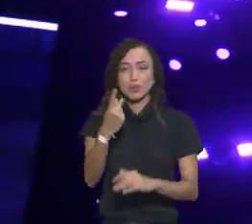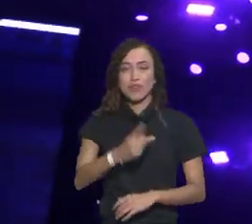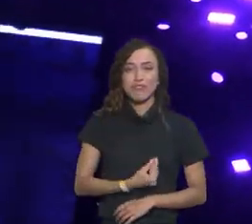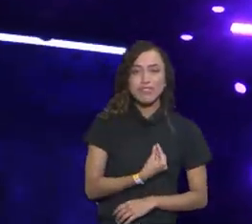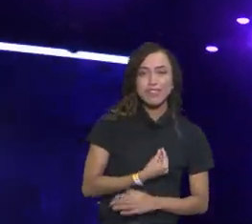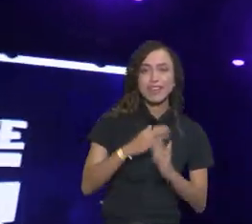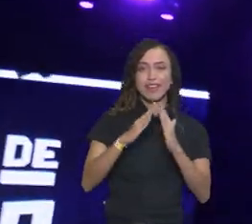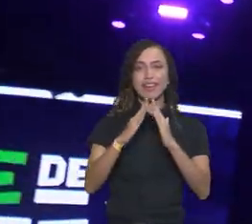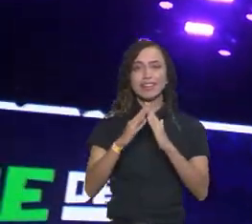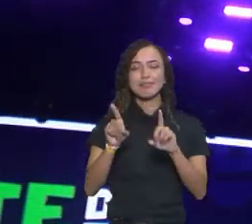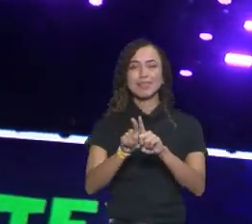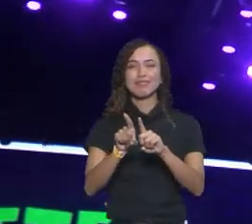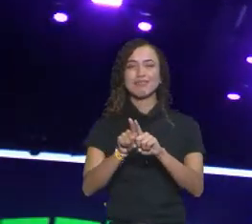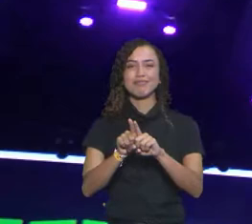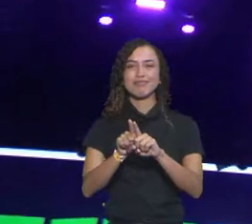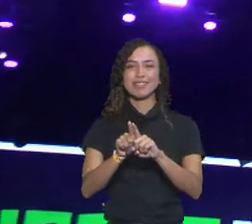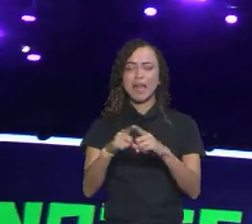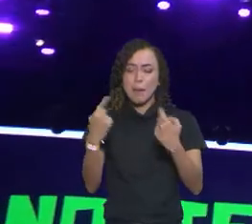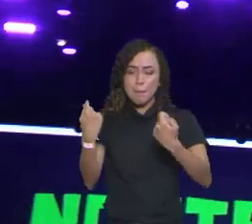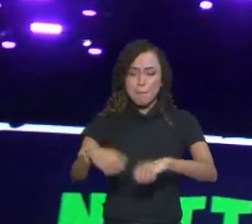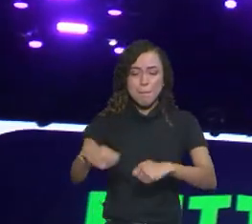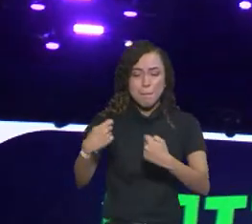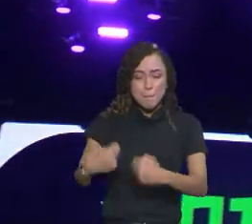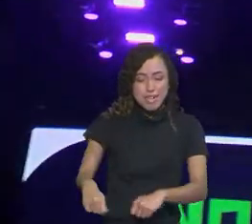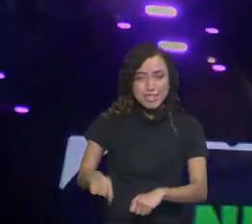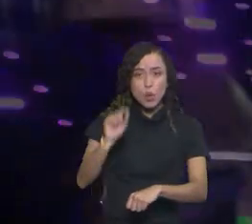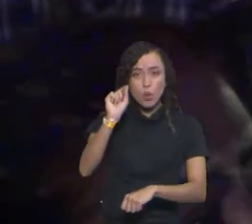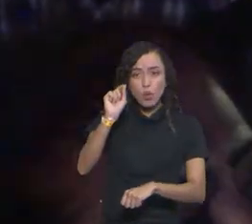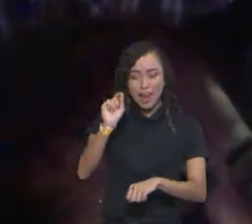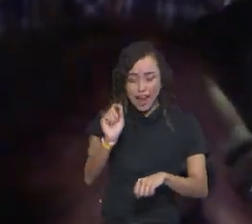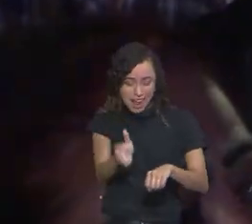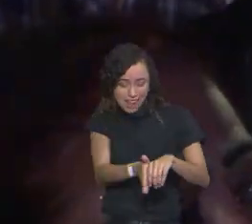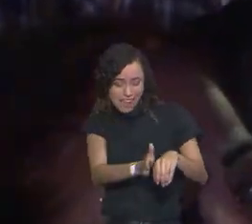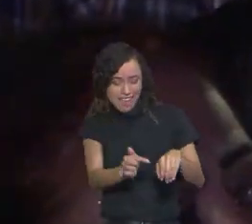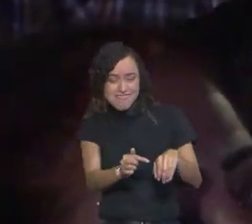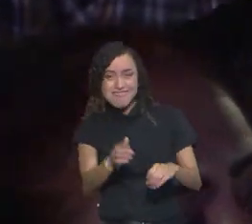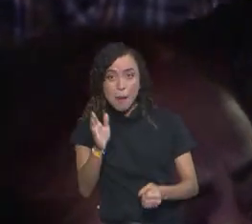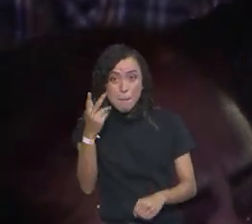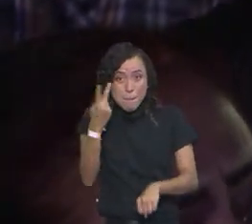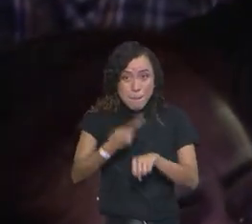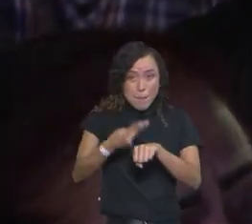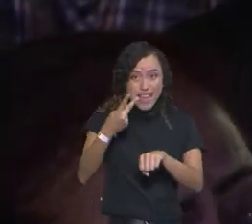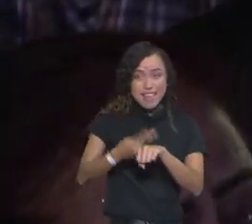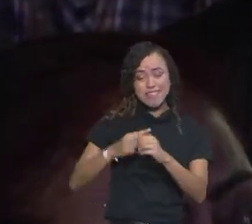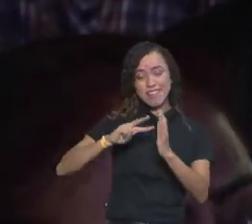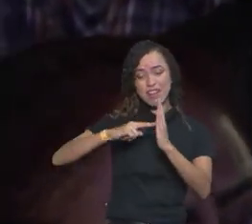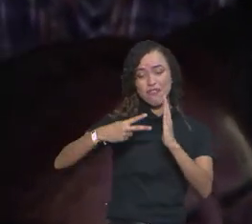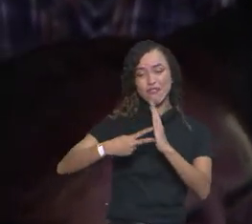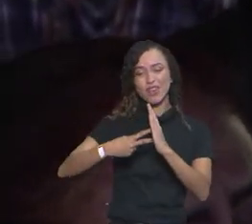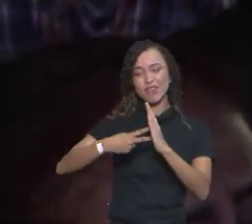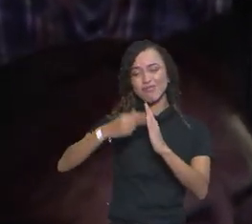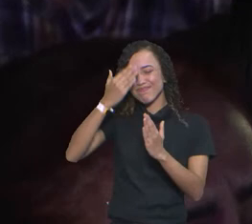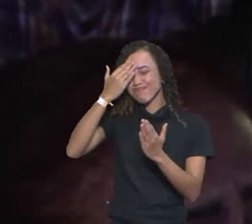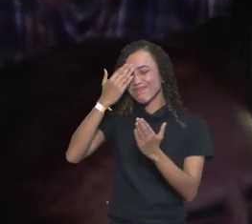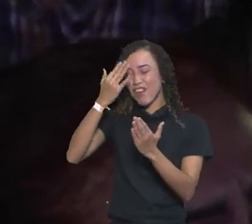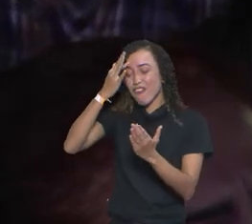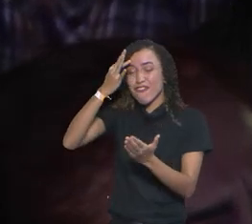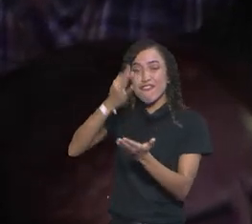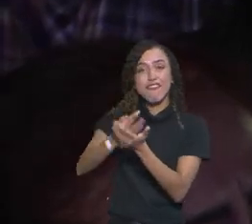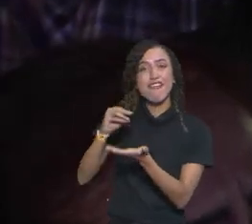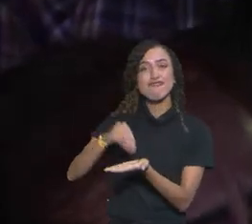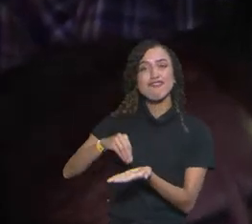vida sobre a tua casa mas é preciso que a pedra da incredulidade seja removida da sua vida